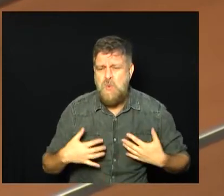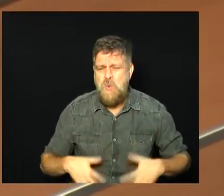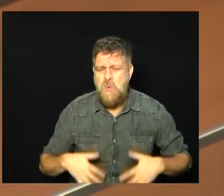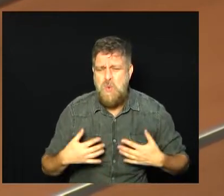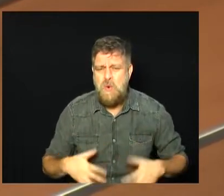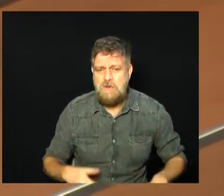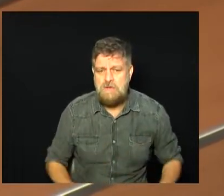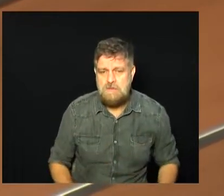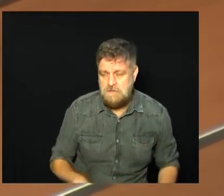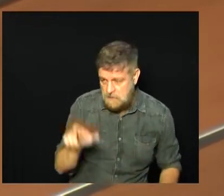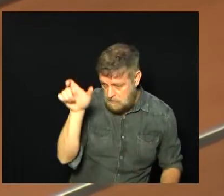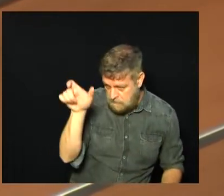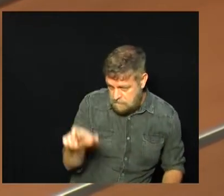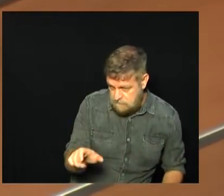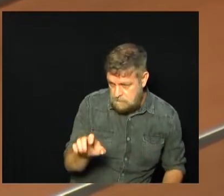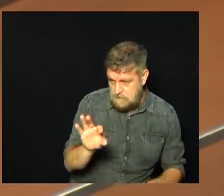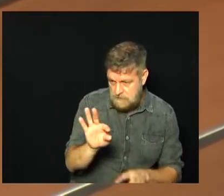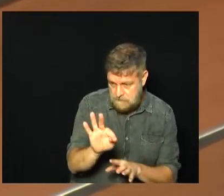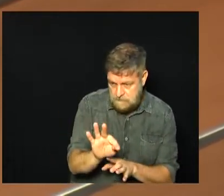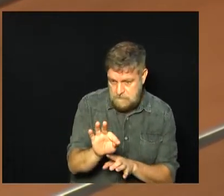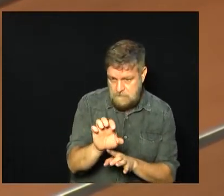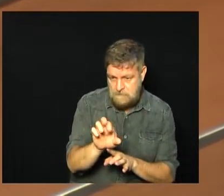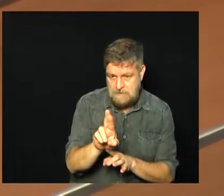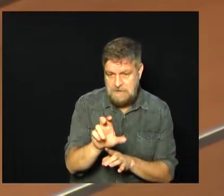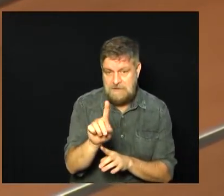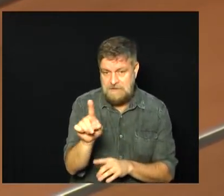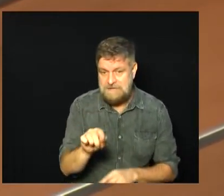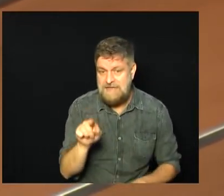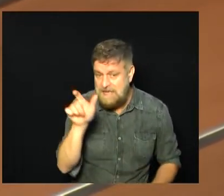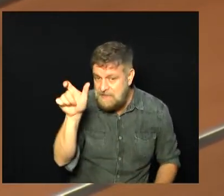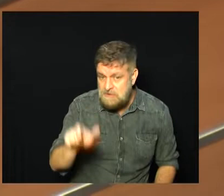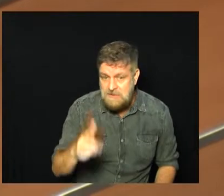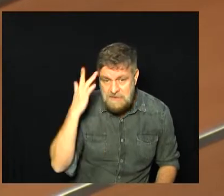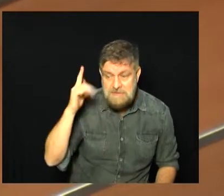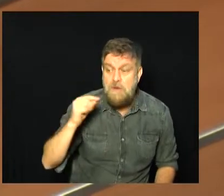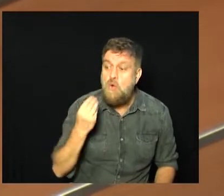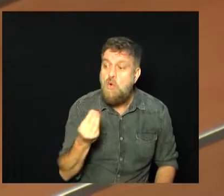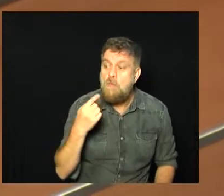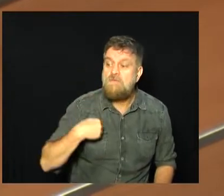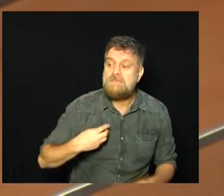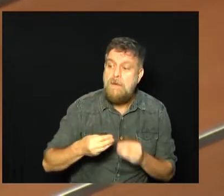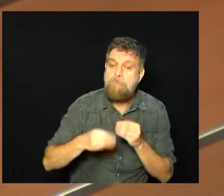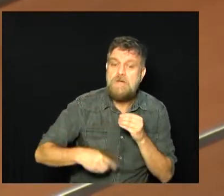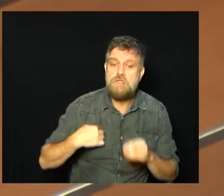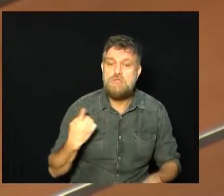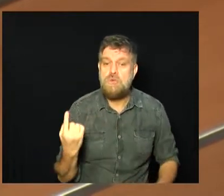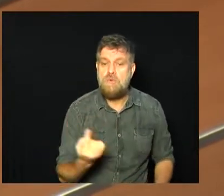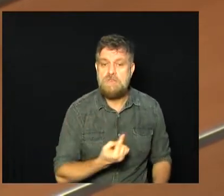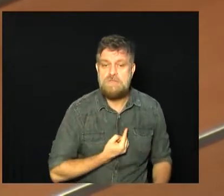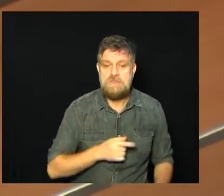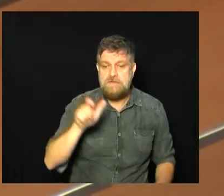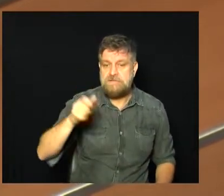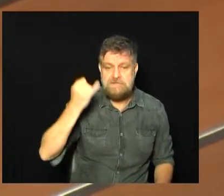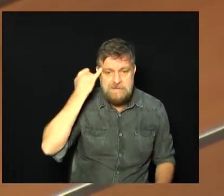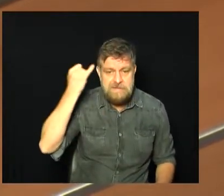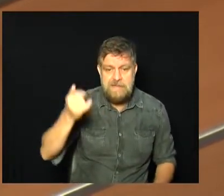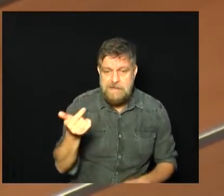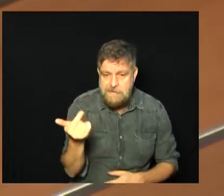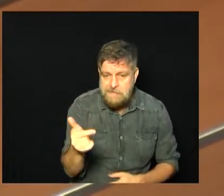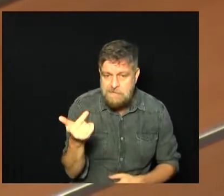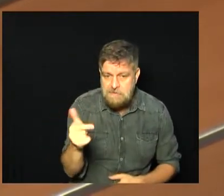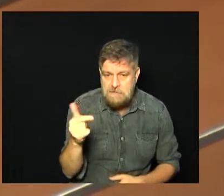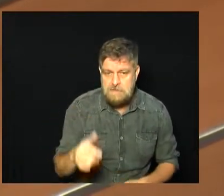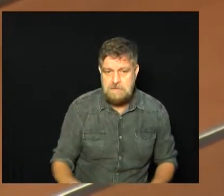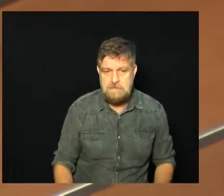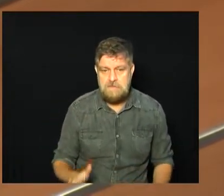Viu, dona Tereza? A senhora não tem ideia do que a senhora prejudicou a gente. A senhora não tem ideia. Só